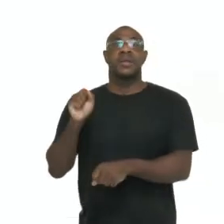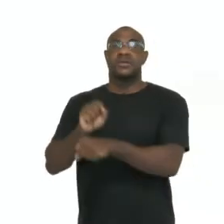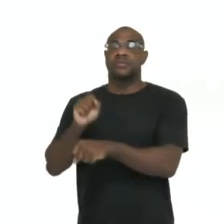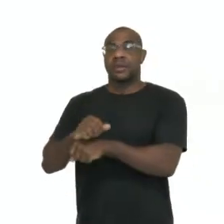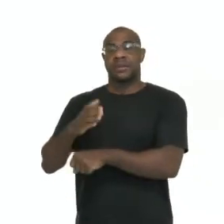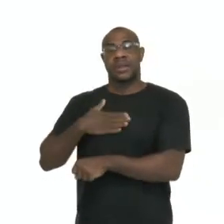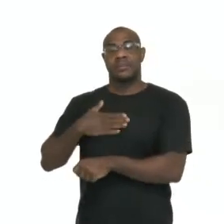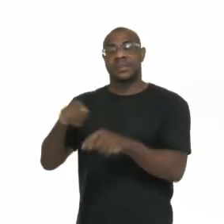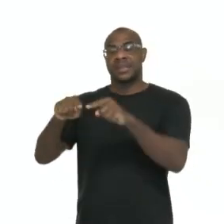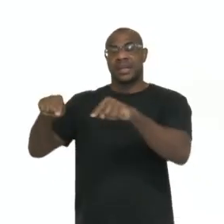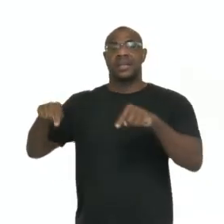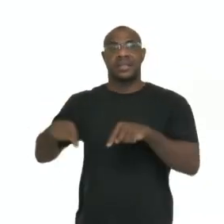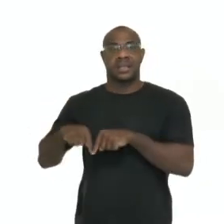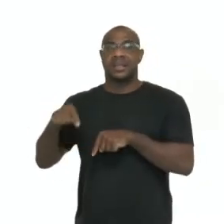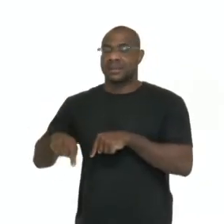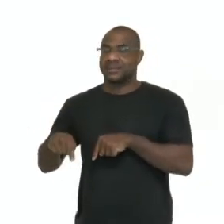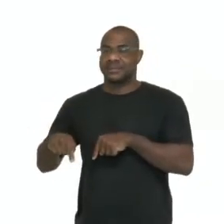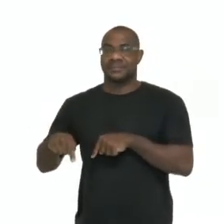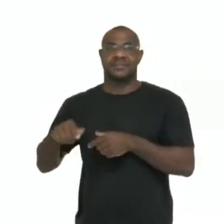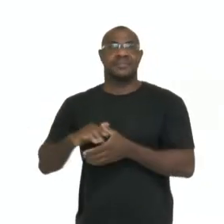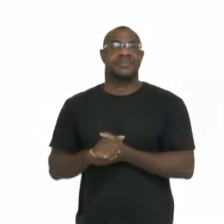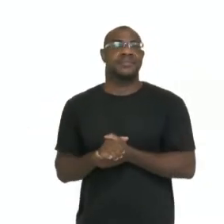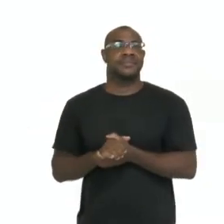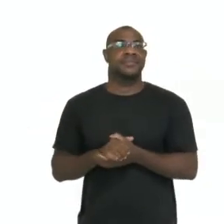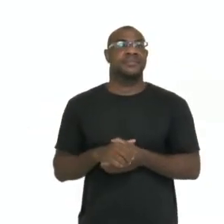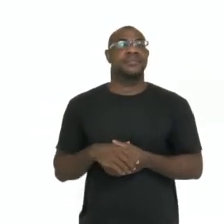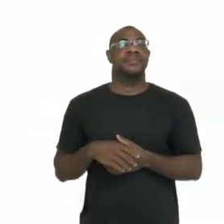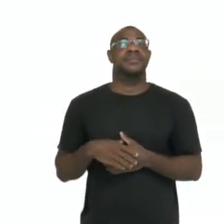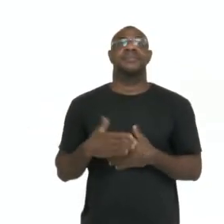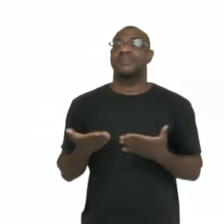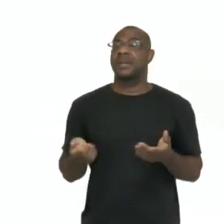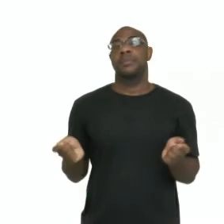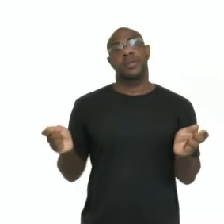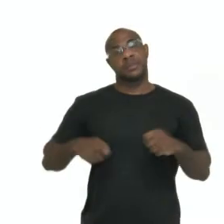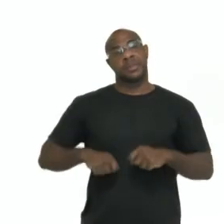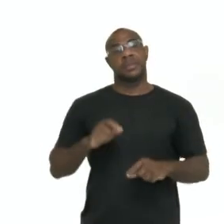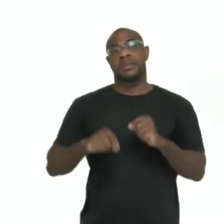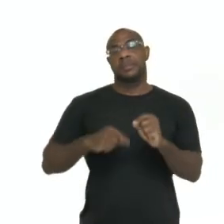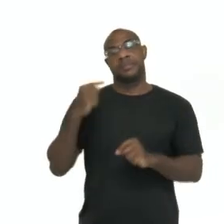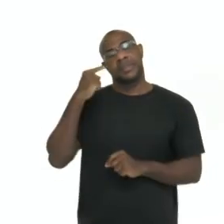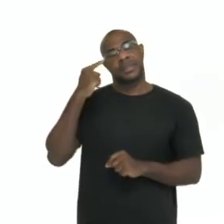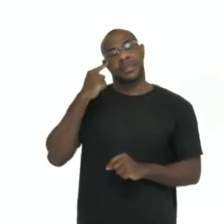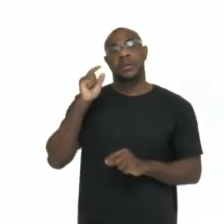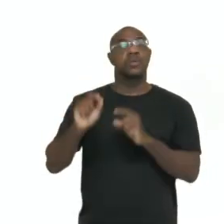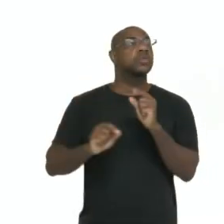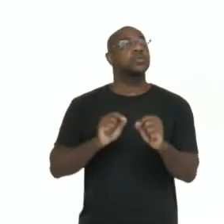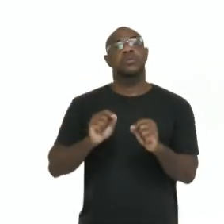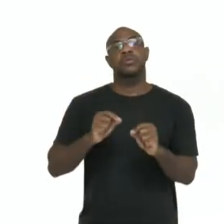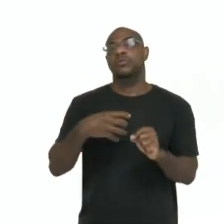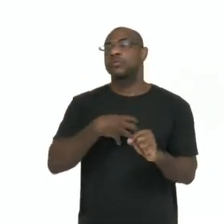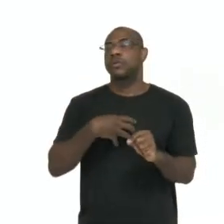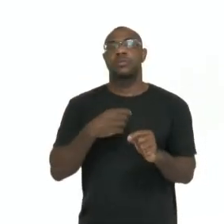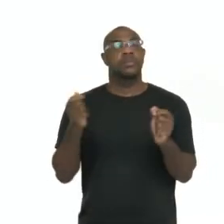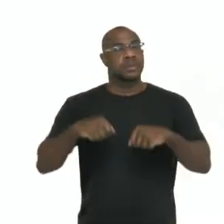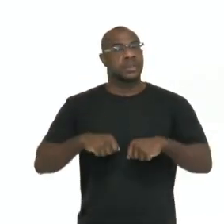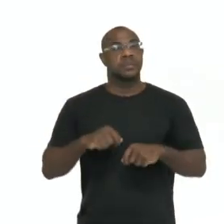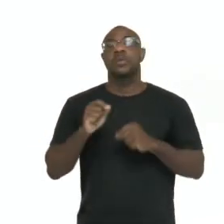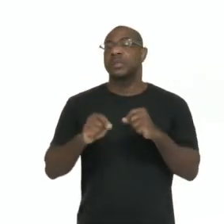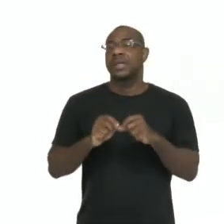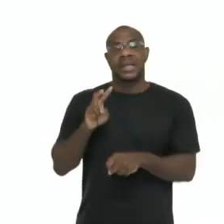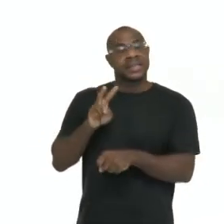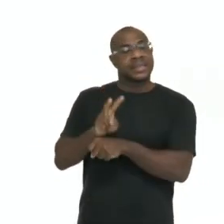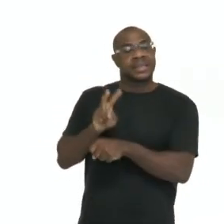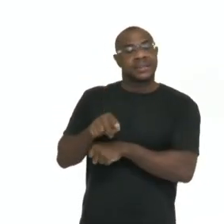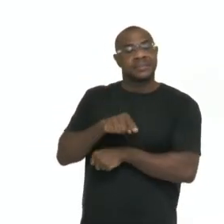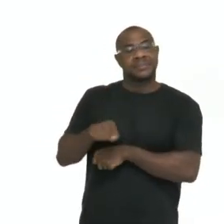sala. Né? Então aqui também a gente tem mais uma possibilidade de pensar de que forma que nós podemos evocar, né? Ou